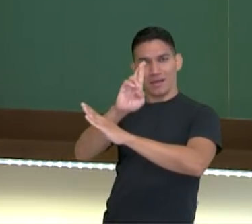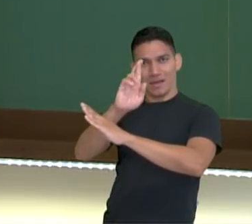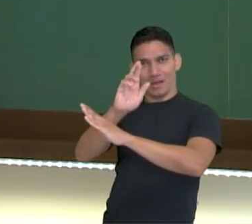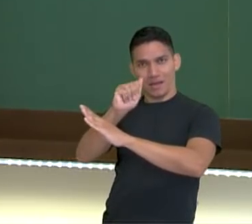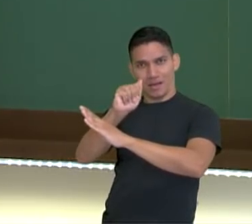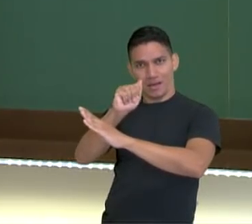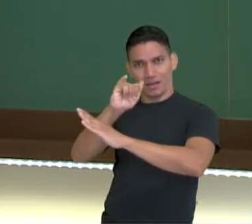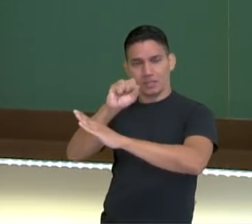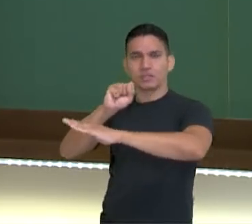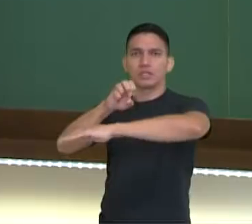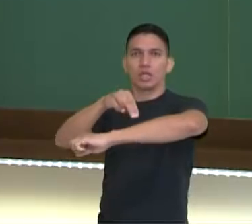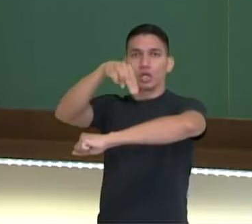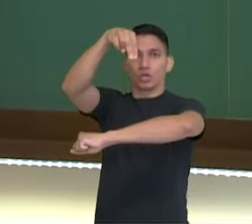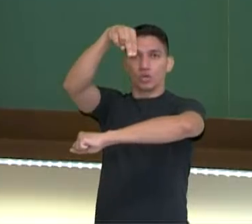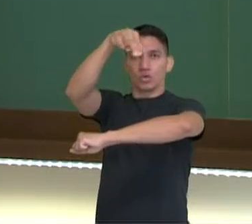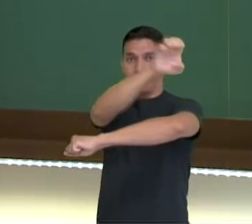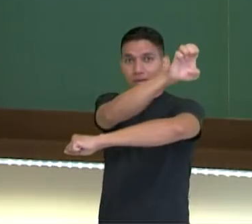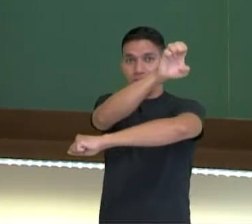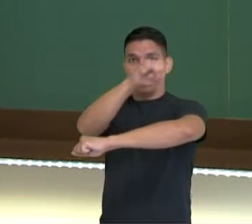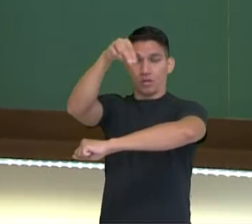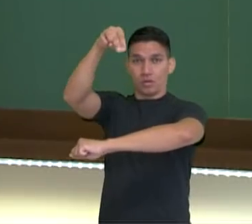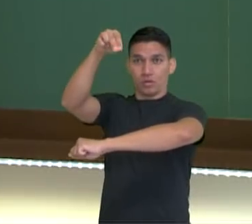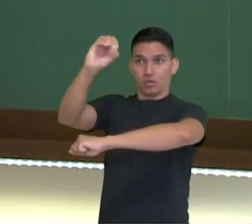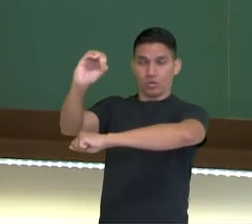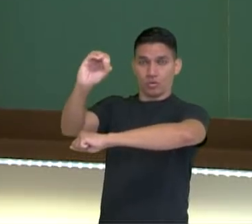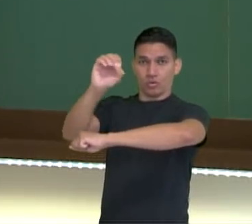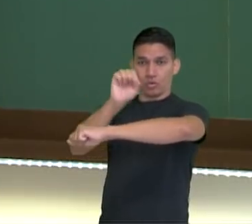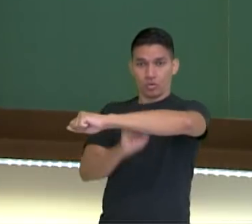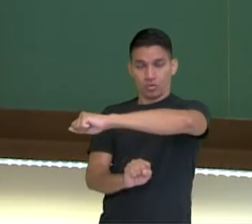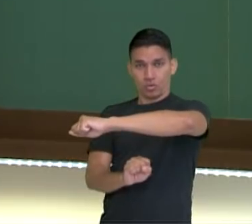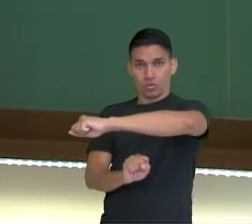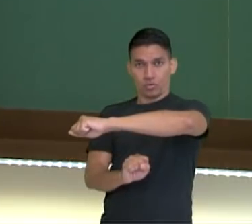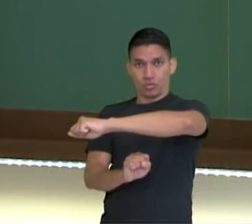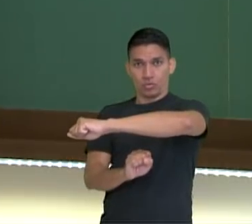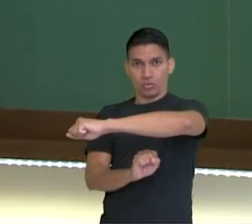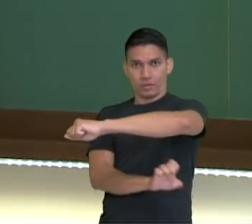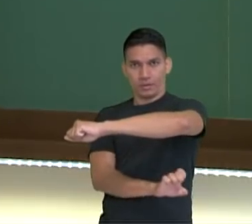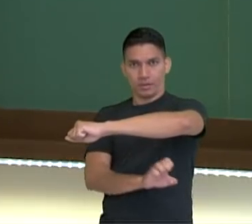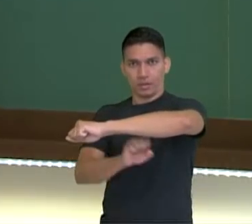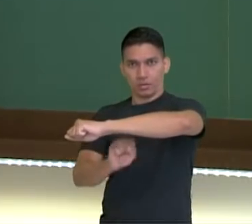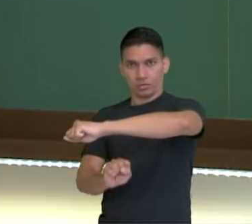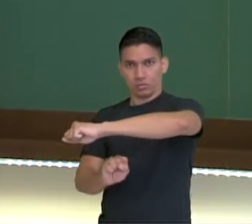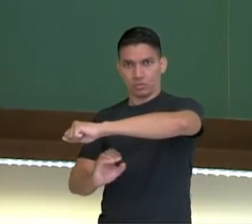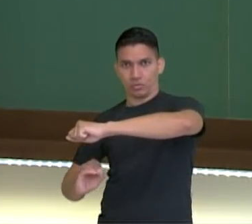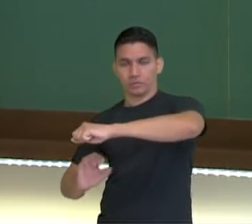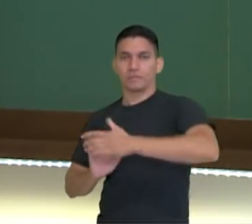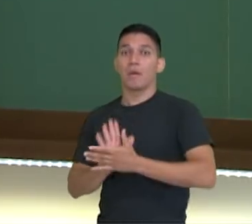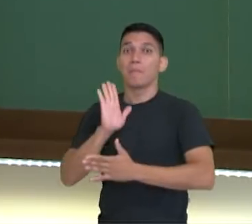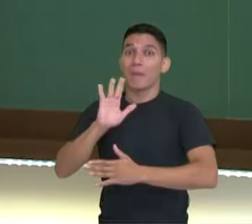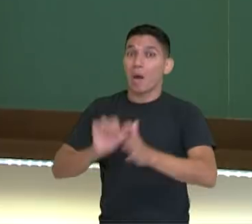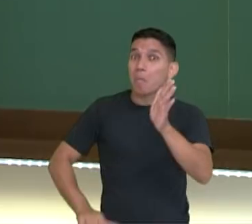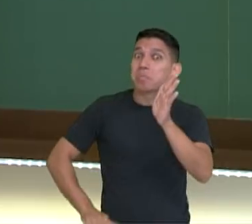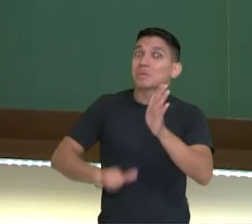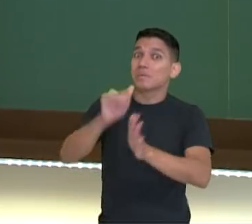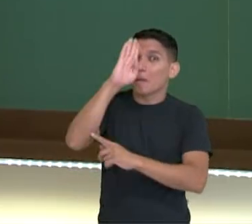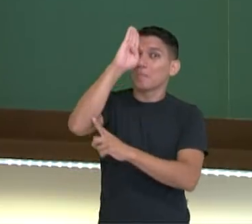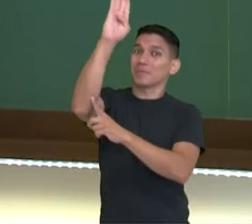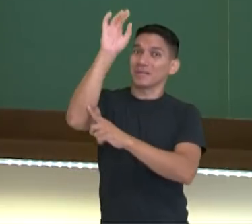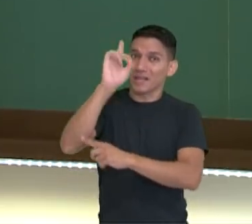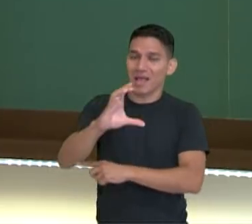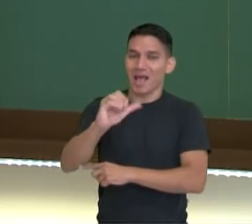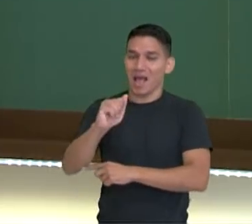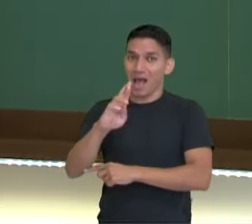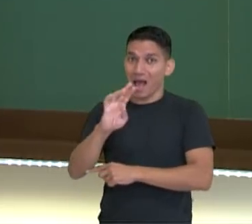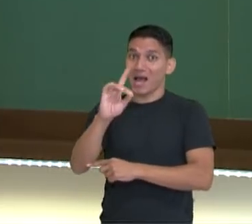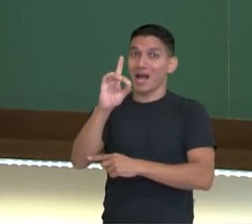nordeste, sudeste, noroeste e sudoeste. Tá? Mas os primeiros, os principais, que são chamados de cardeais, são